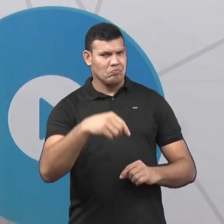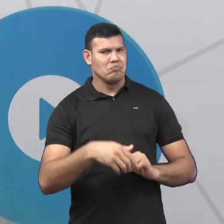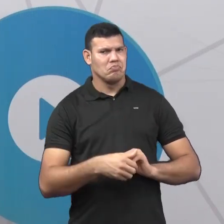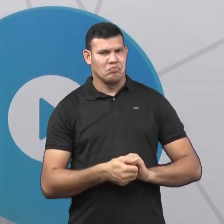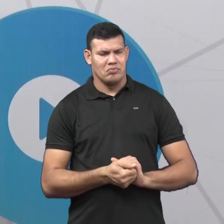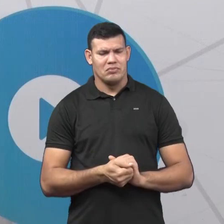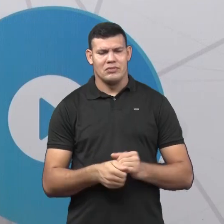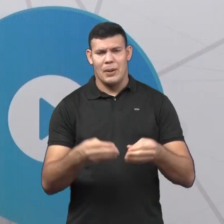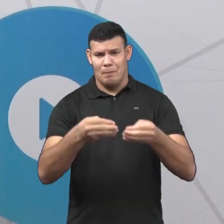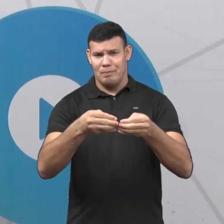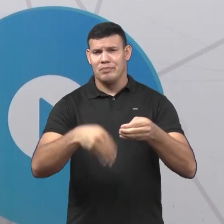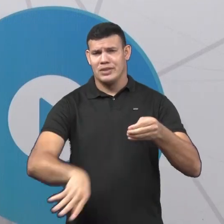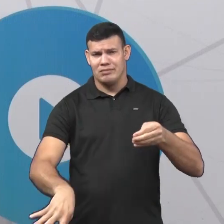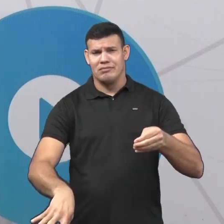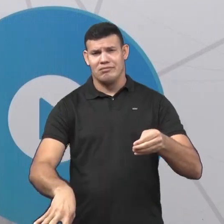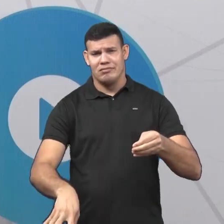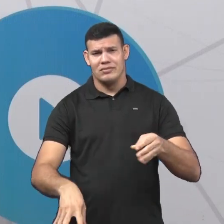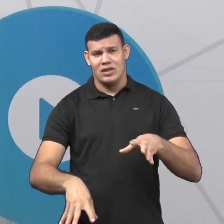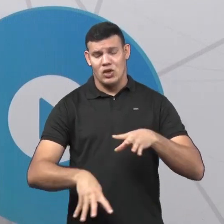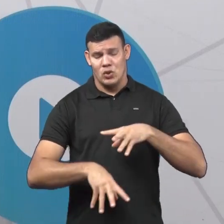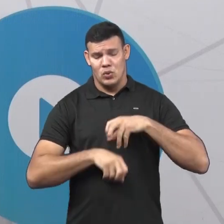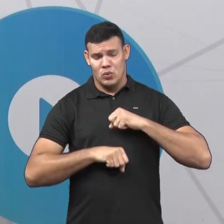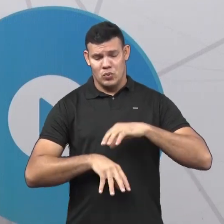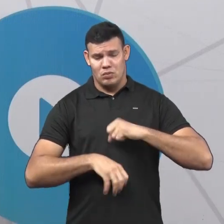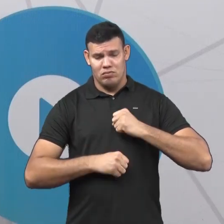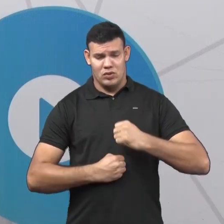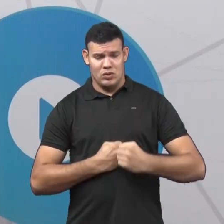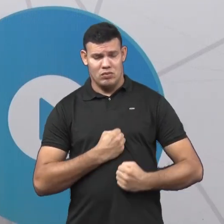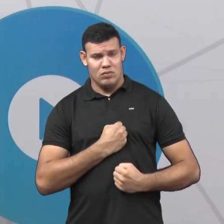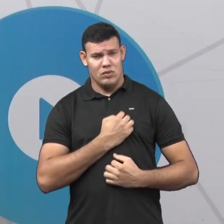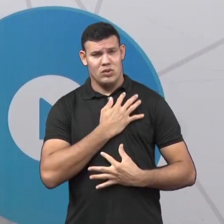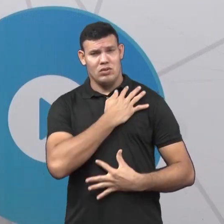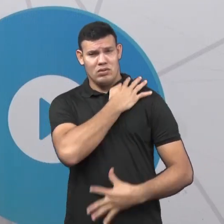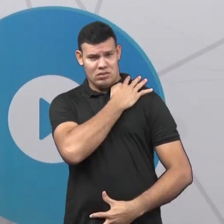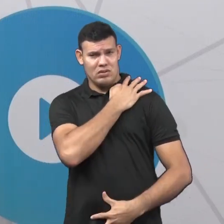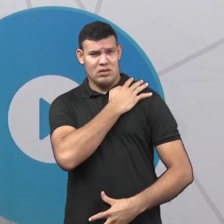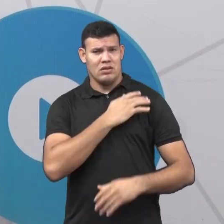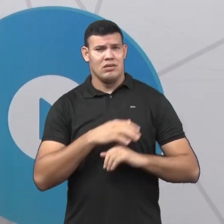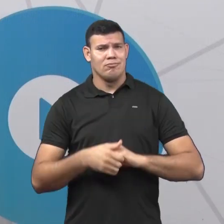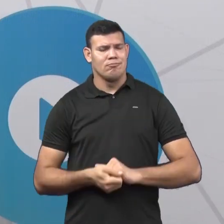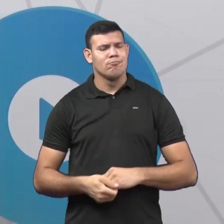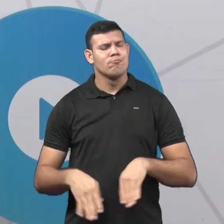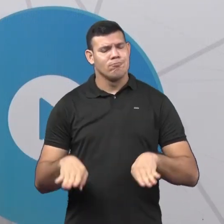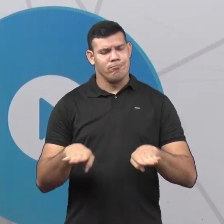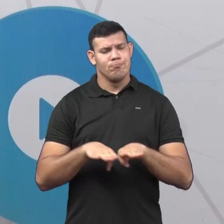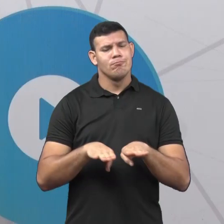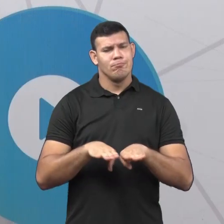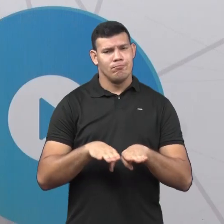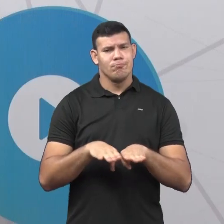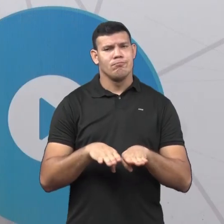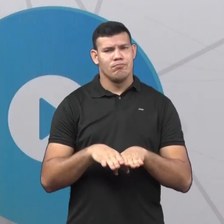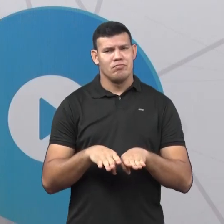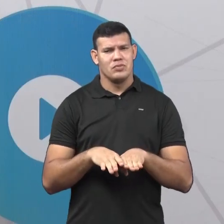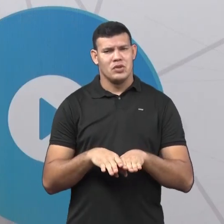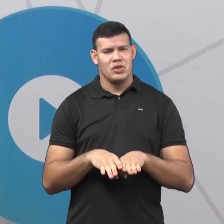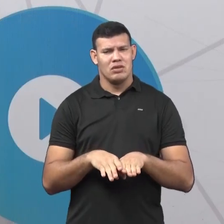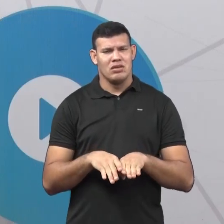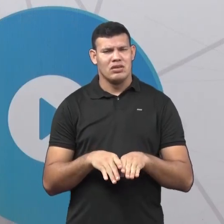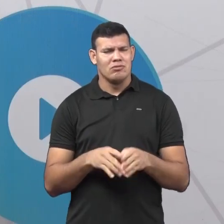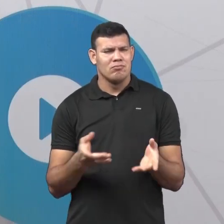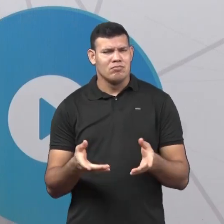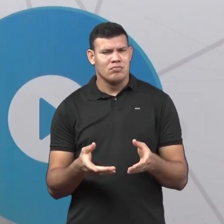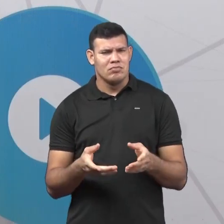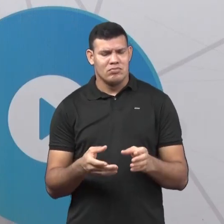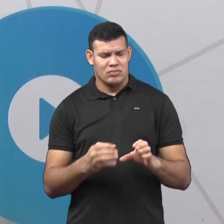de prejudicar a oxigenação, o transporte de gases no nosso corpo, isso também pode formar como